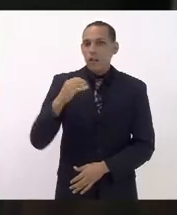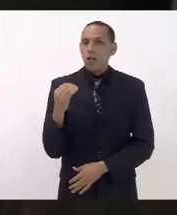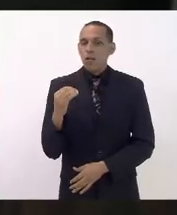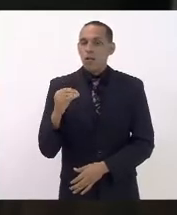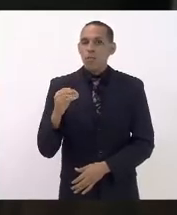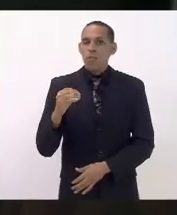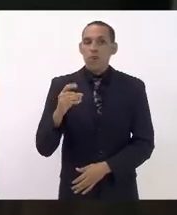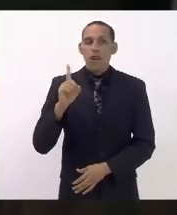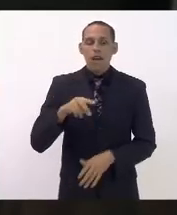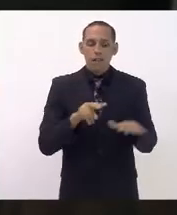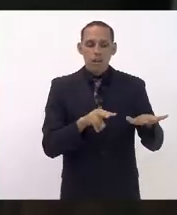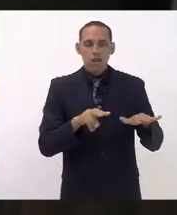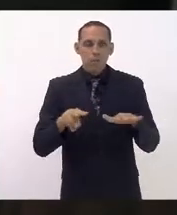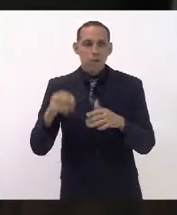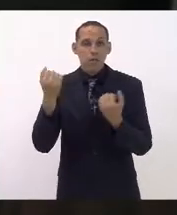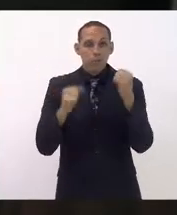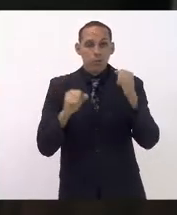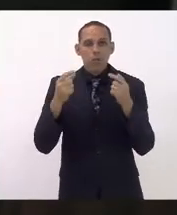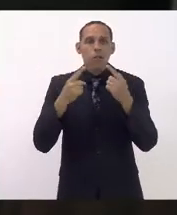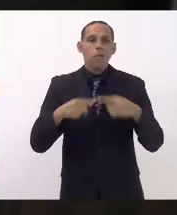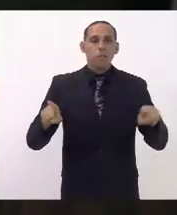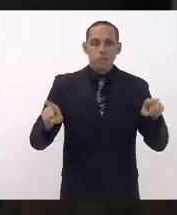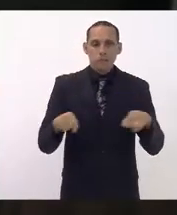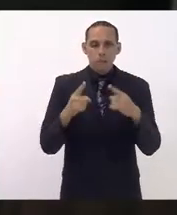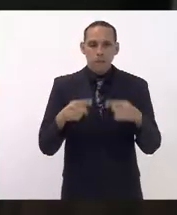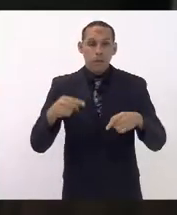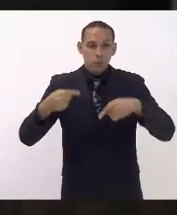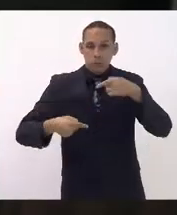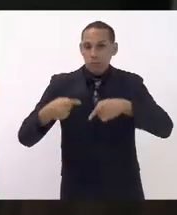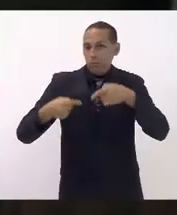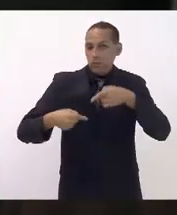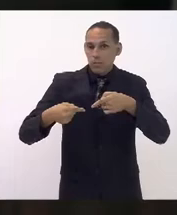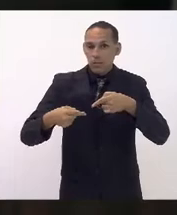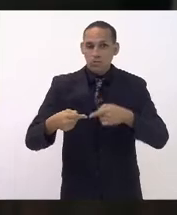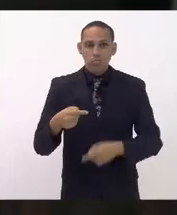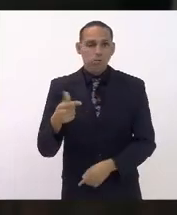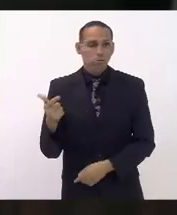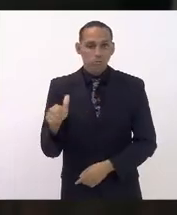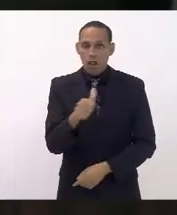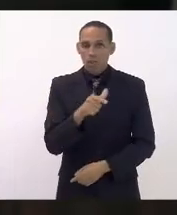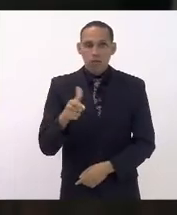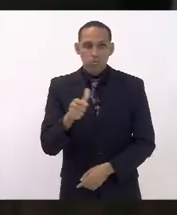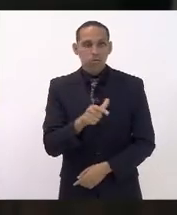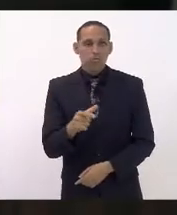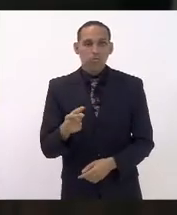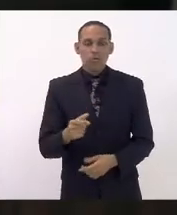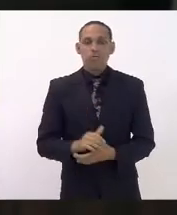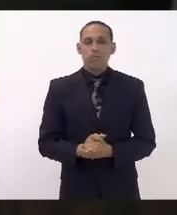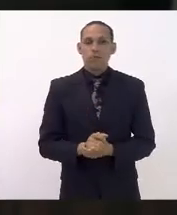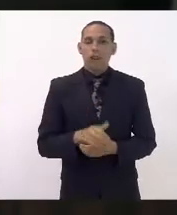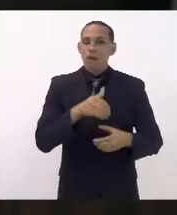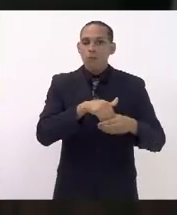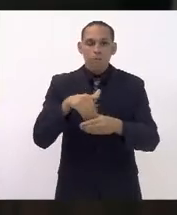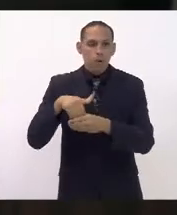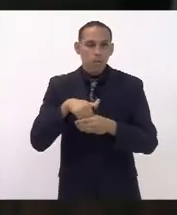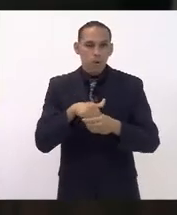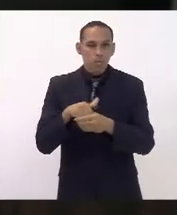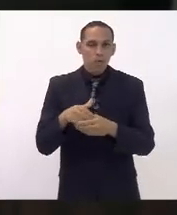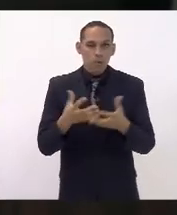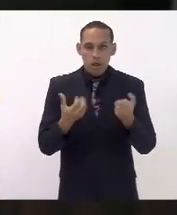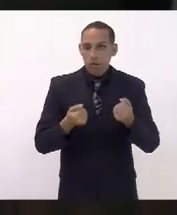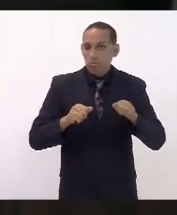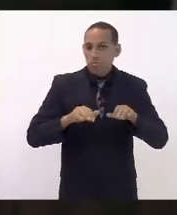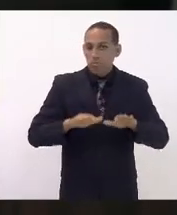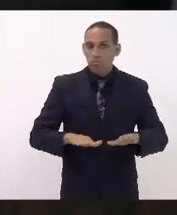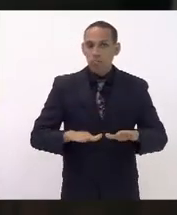como a Semana da Indústria da Música. Em discussão, não havendo quem queira discutir, encerrada a discussão, em votação. Senhores que